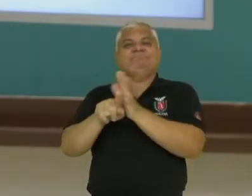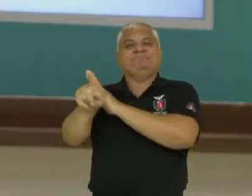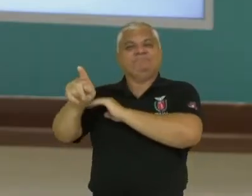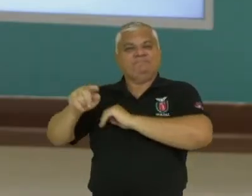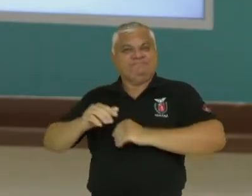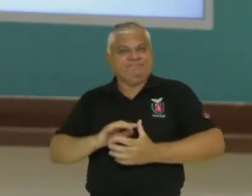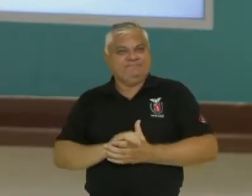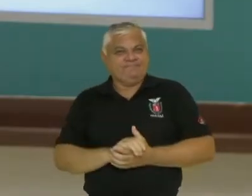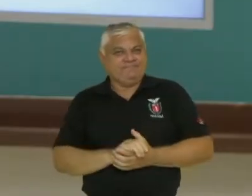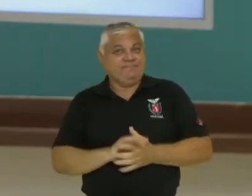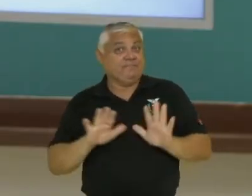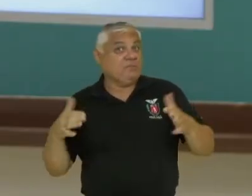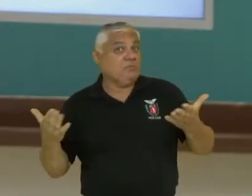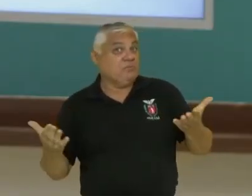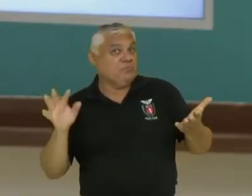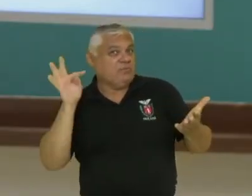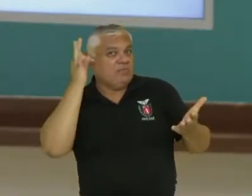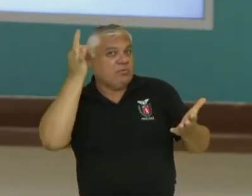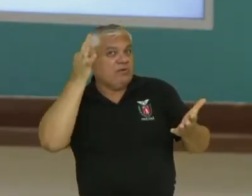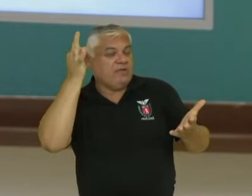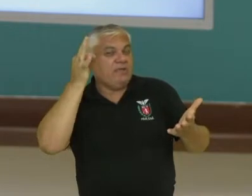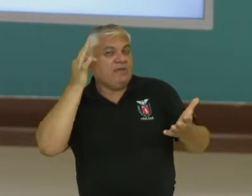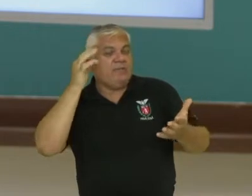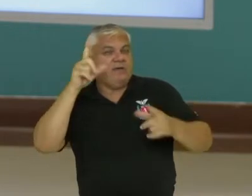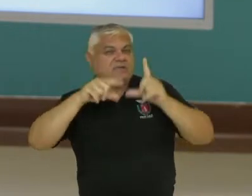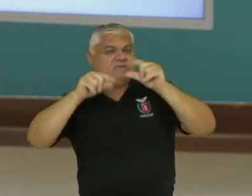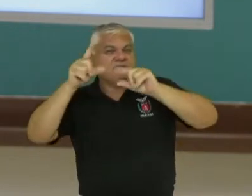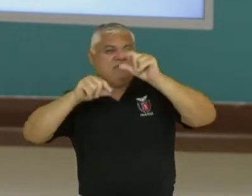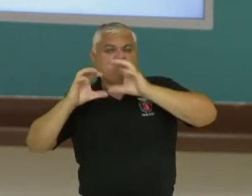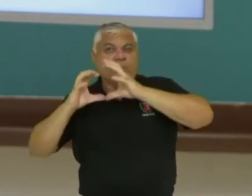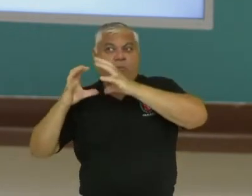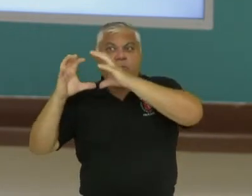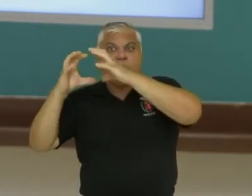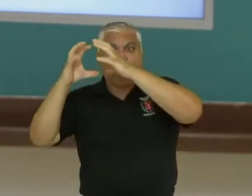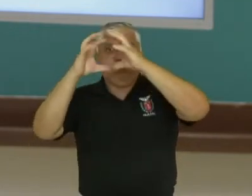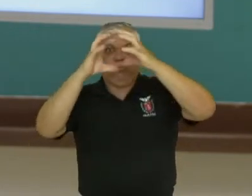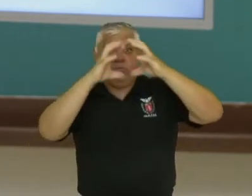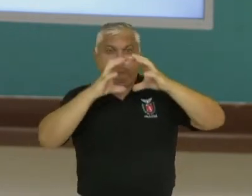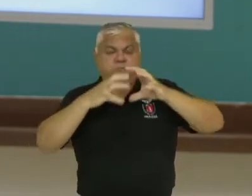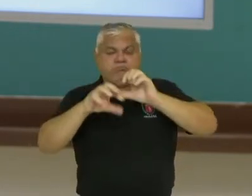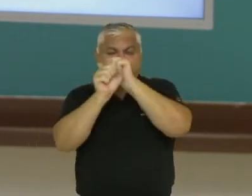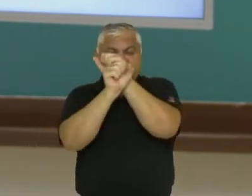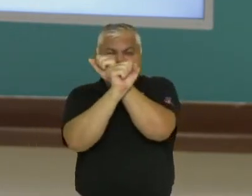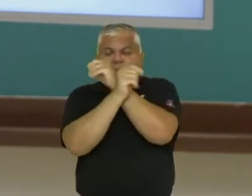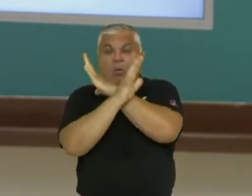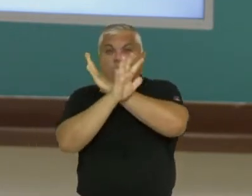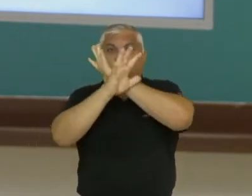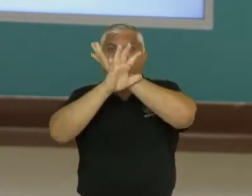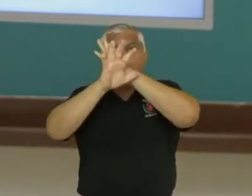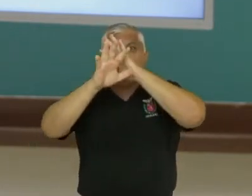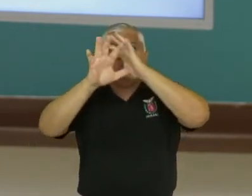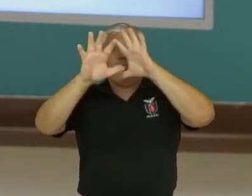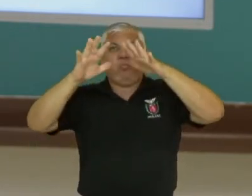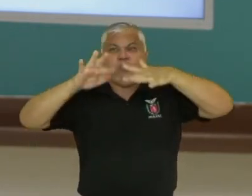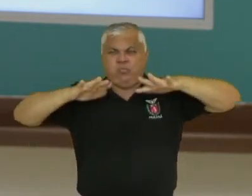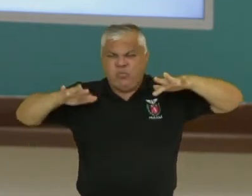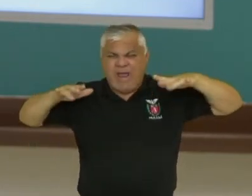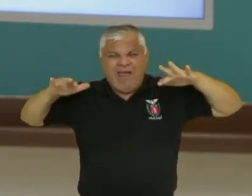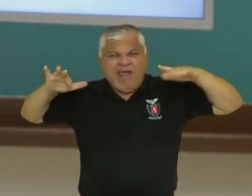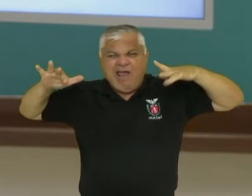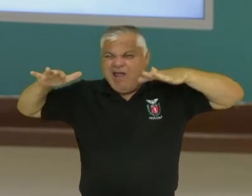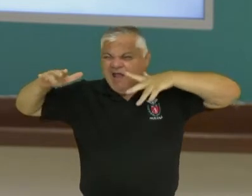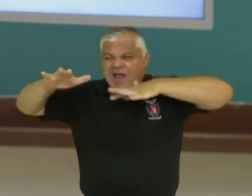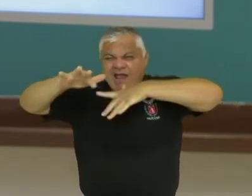perguntas. Qual é essa teoria? Que uma estrela, muito maior que o nosso Sol, explodiu. Quando ela